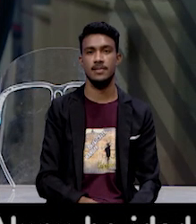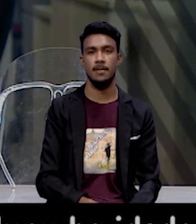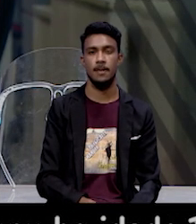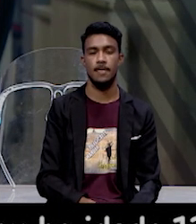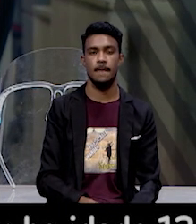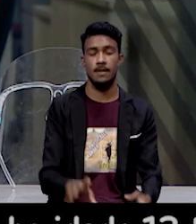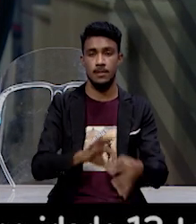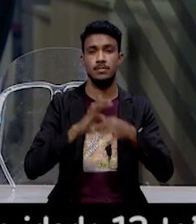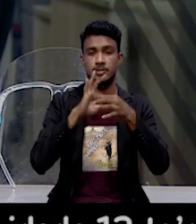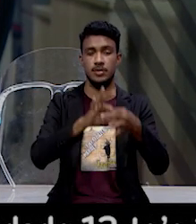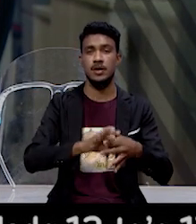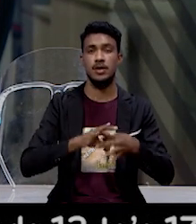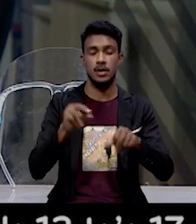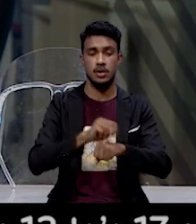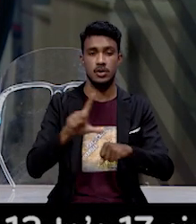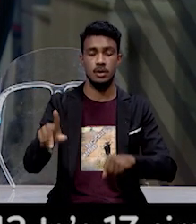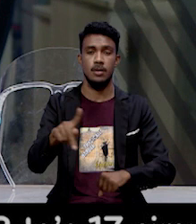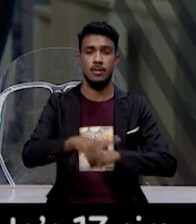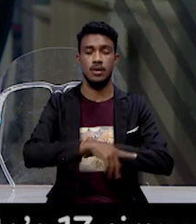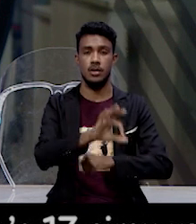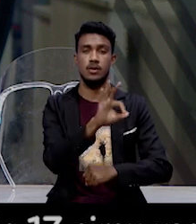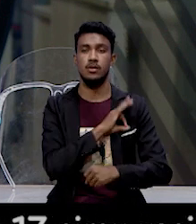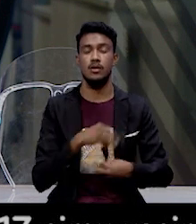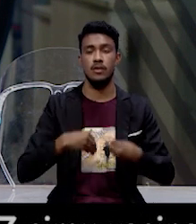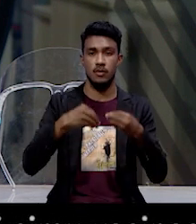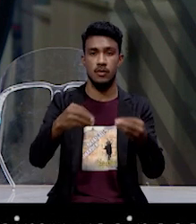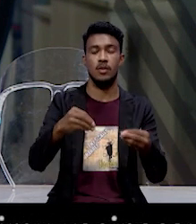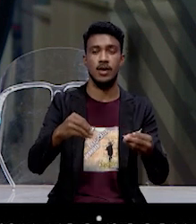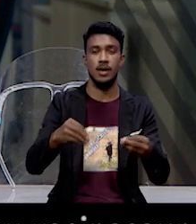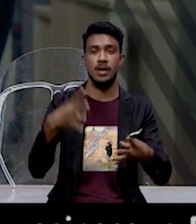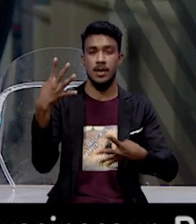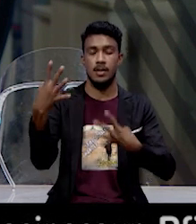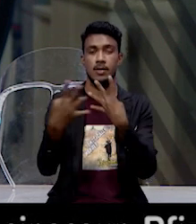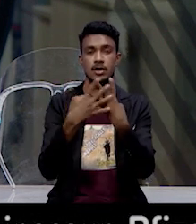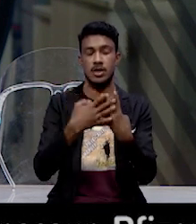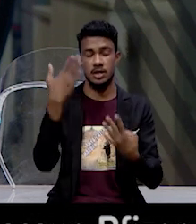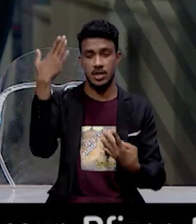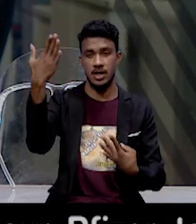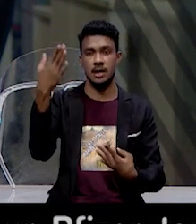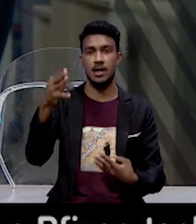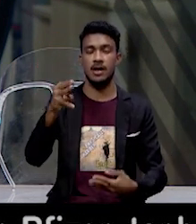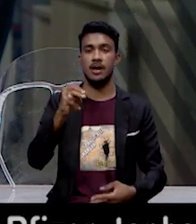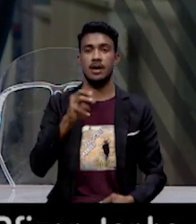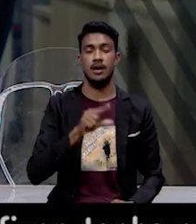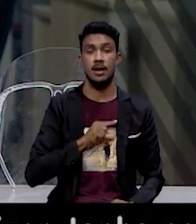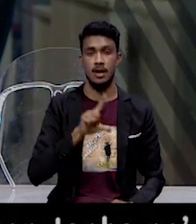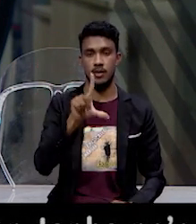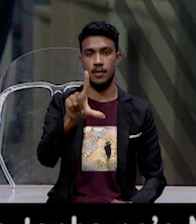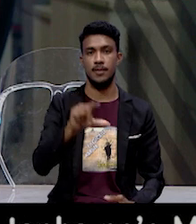A Estrutura Nacional Partido Kunto oferece presente Natal para prisioneiro Sira Iha Gleno.